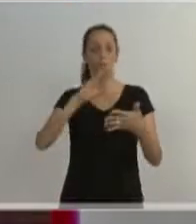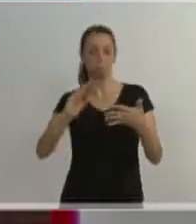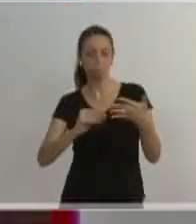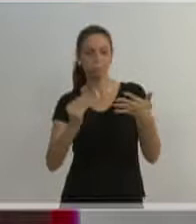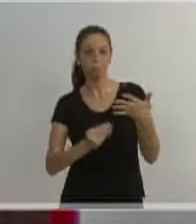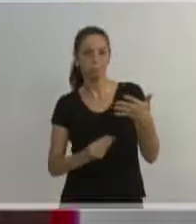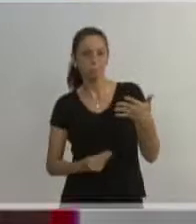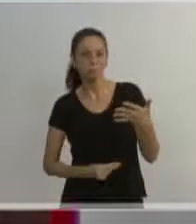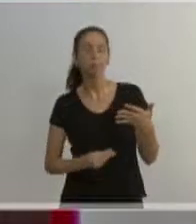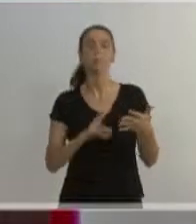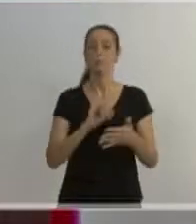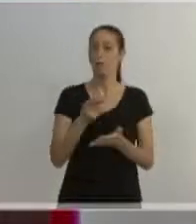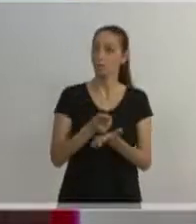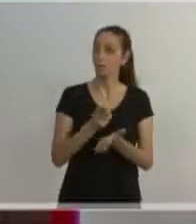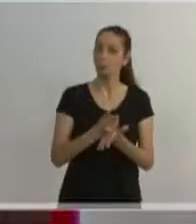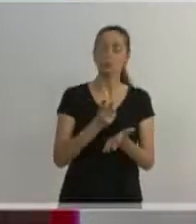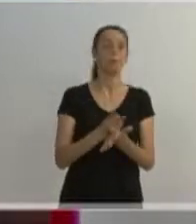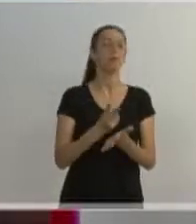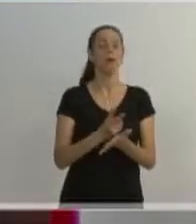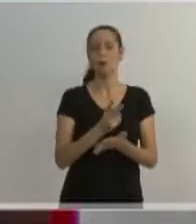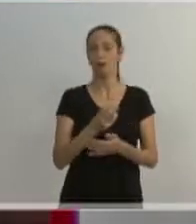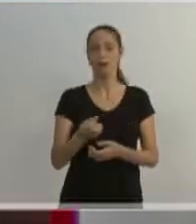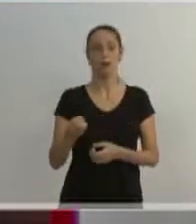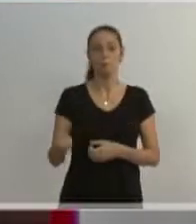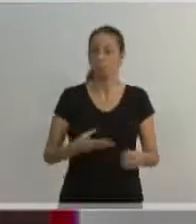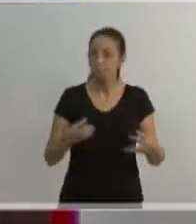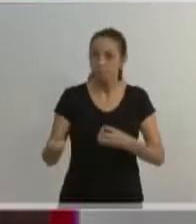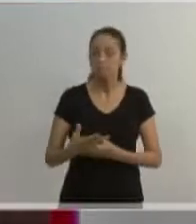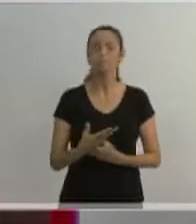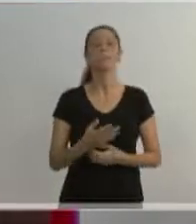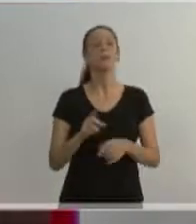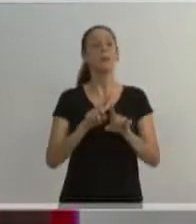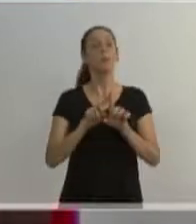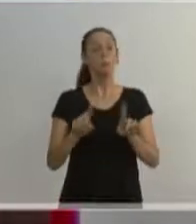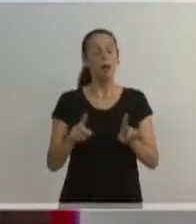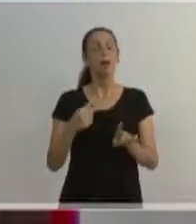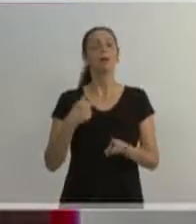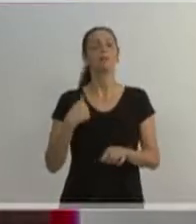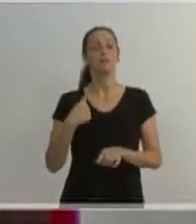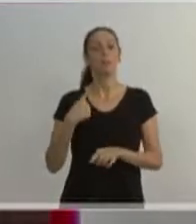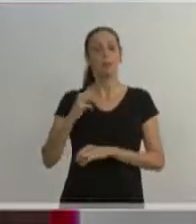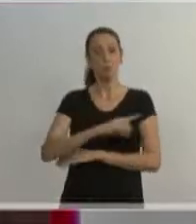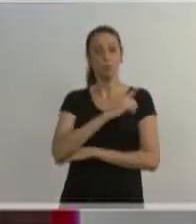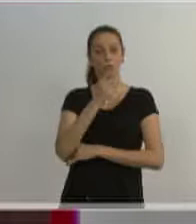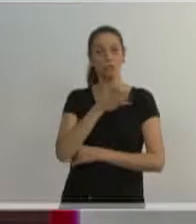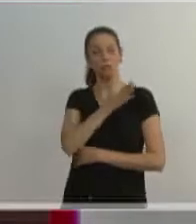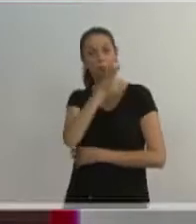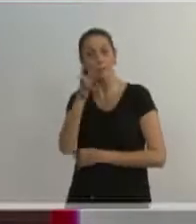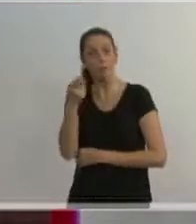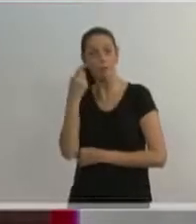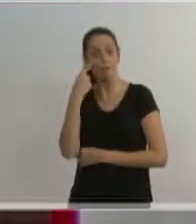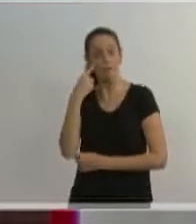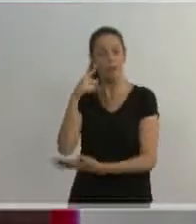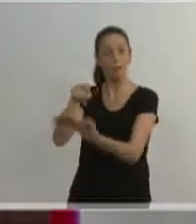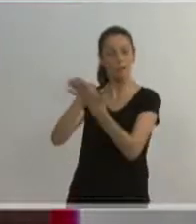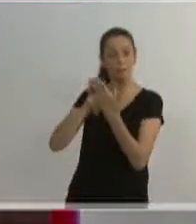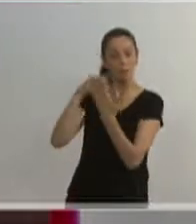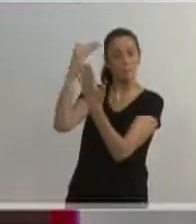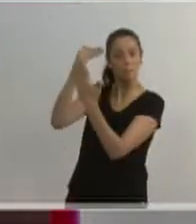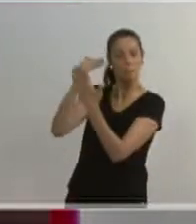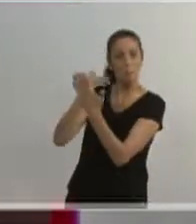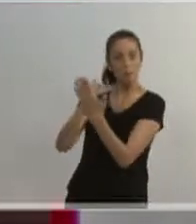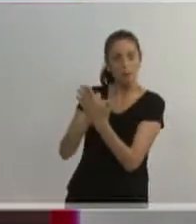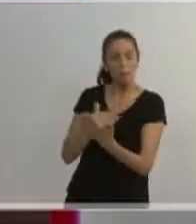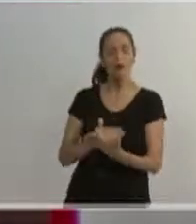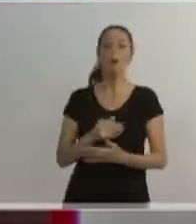continuar sendo implementadas ao longo do tempo e chamou a atenção também na apresentação à grande quantidade